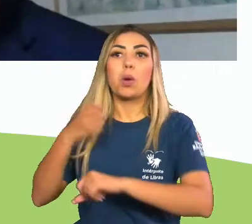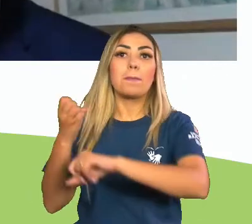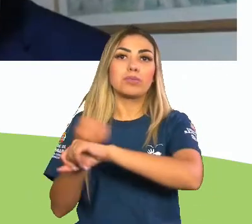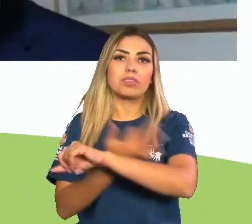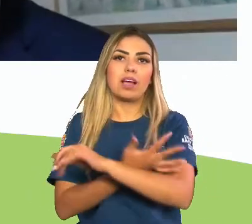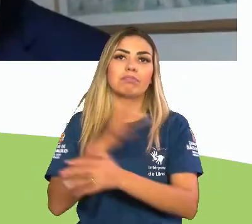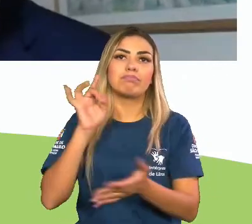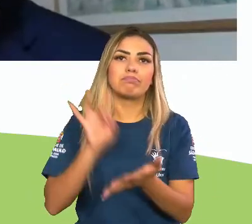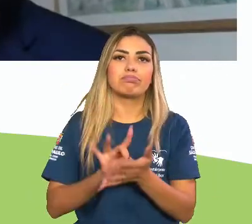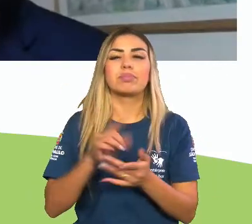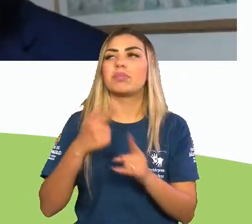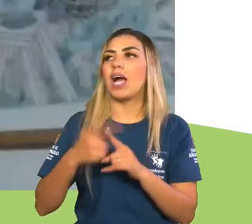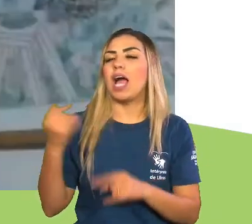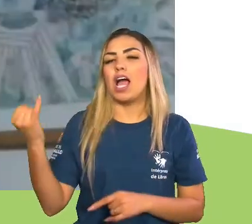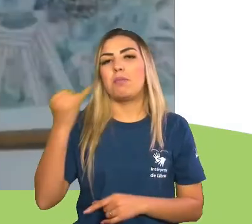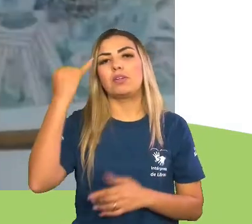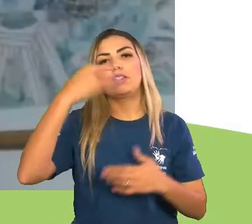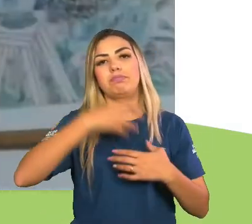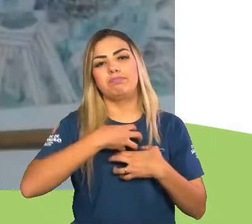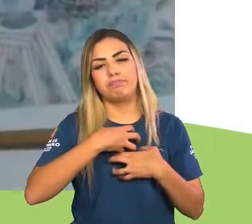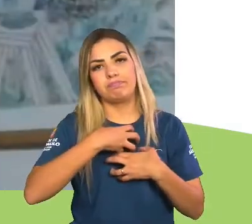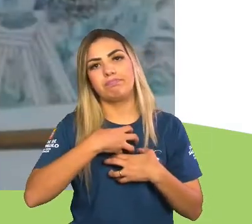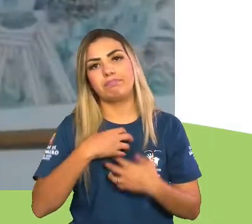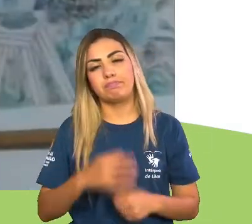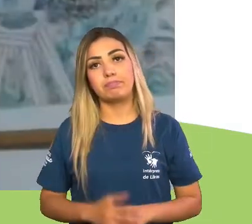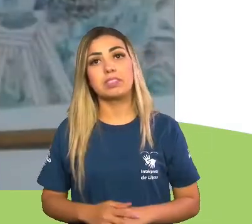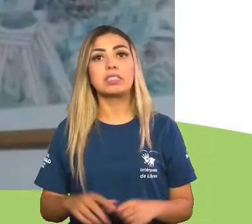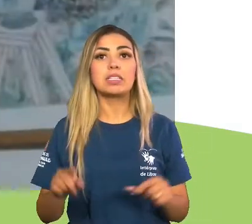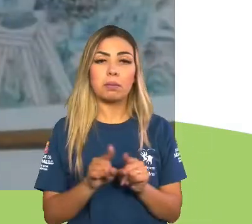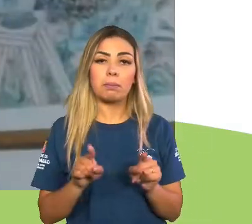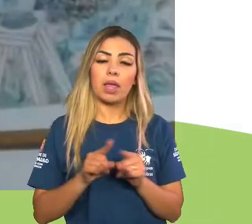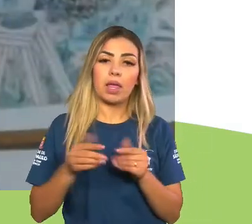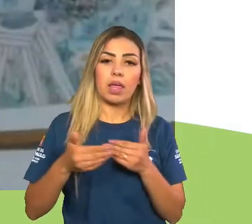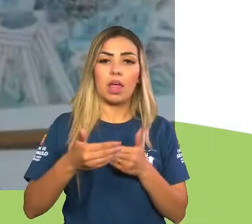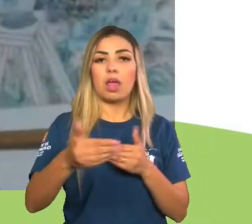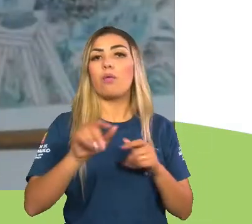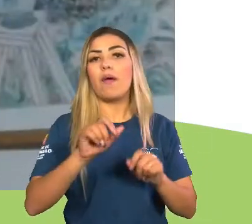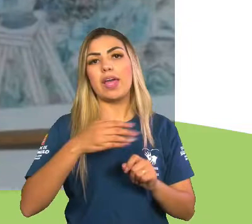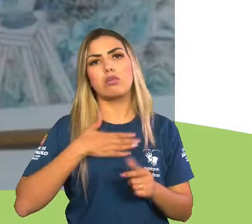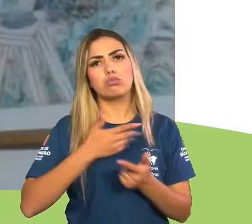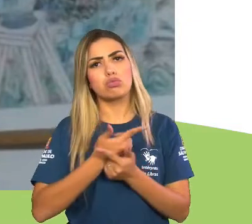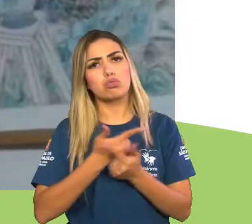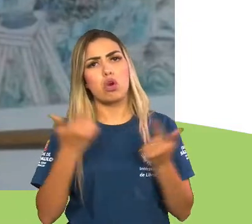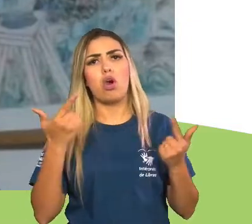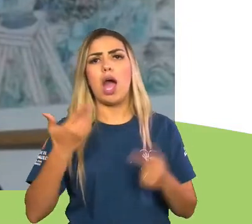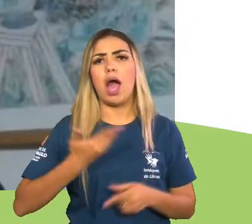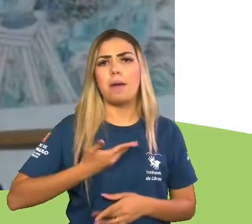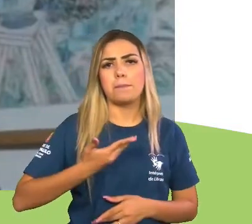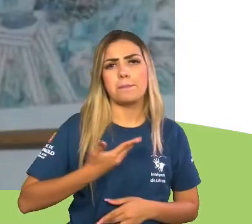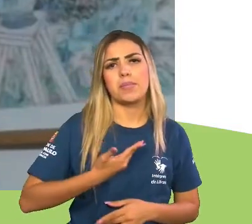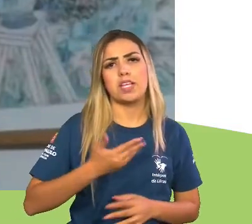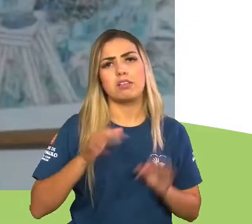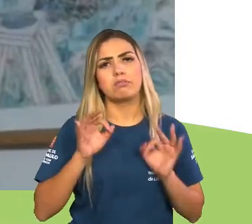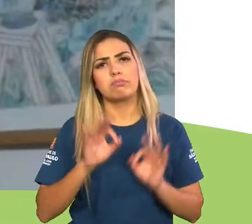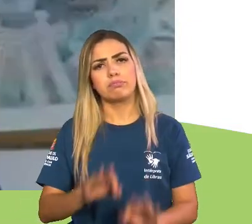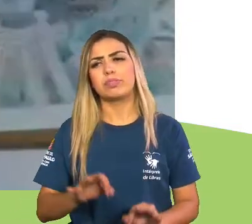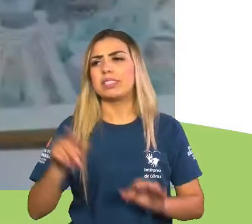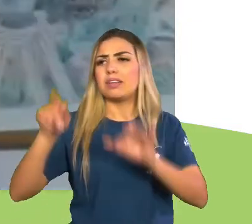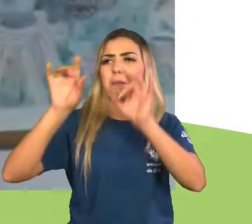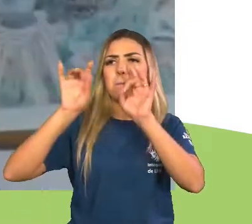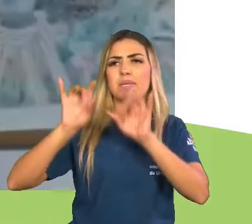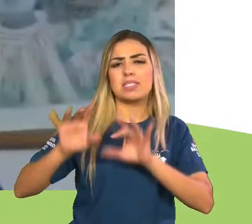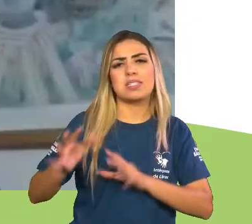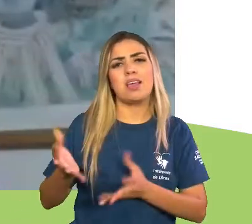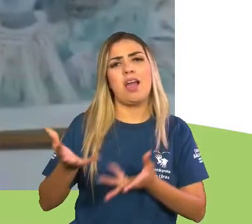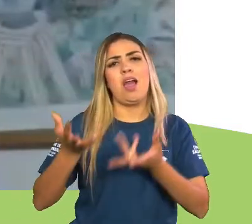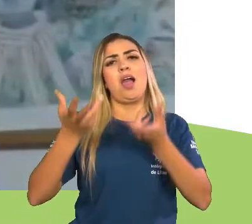assim, o quanto foi importante. E por fim, eu quero dizer que eu tenho muita sorte de ter amigos que são lindos, que são especiais,